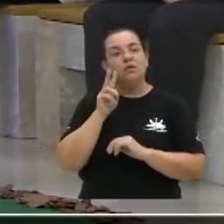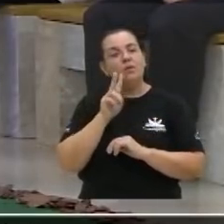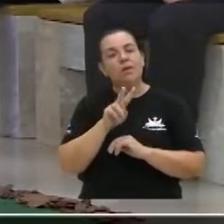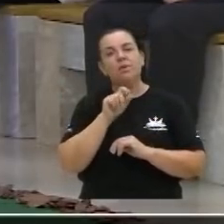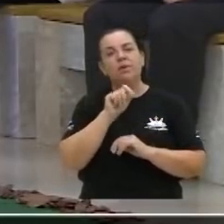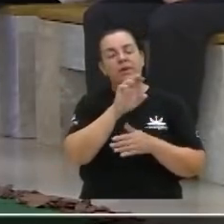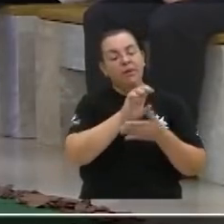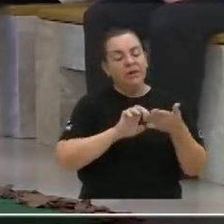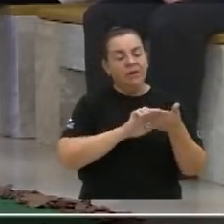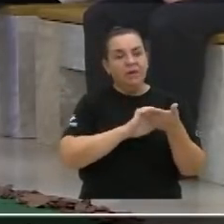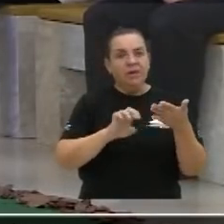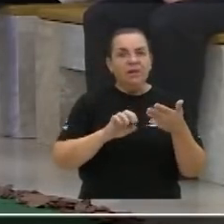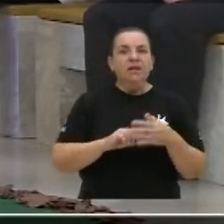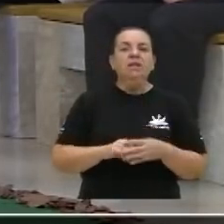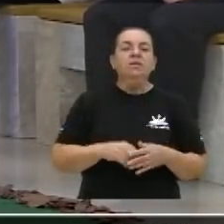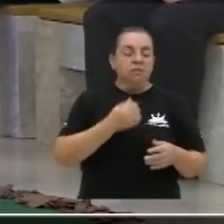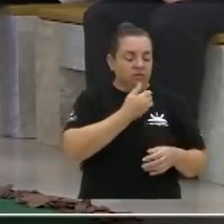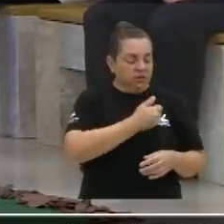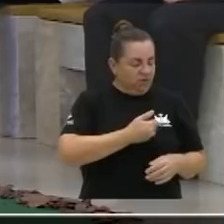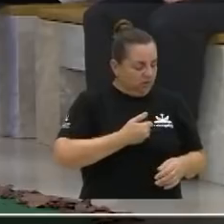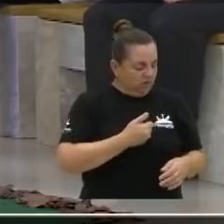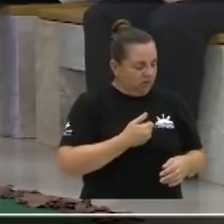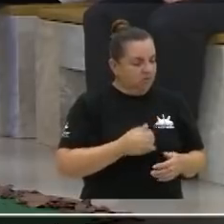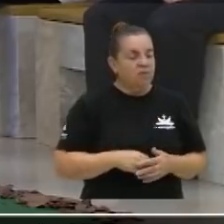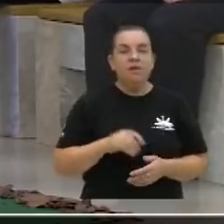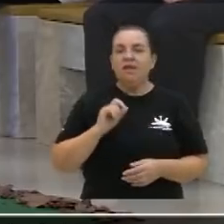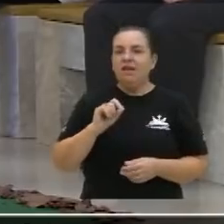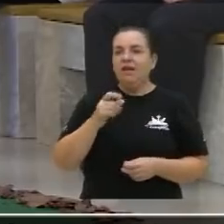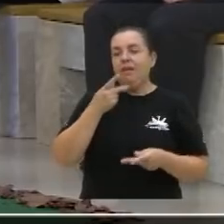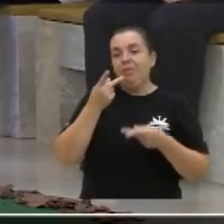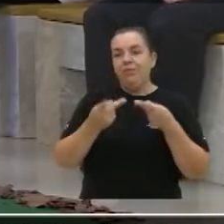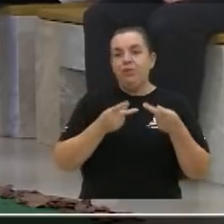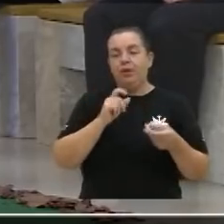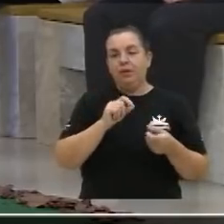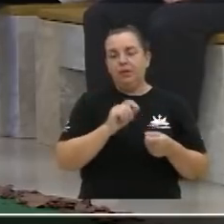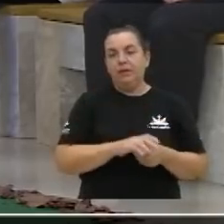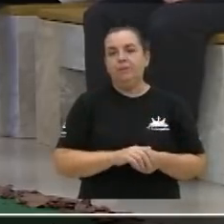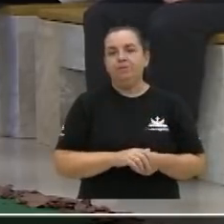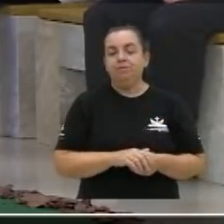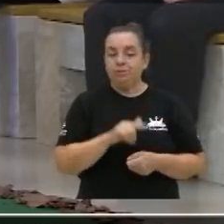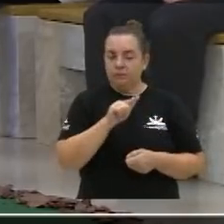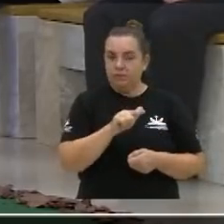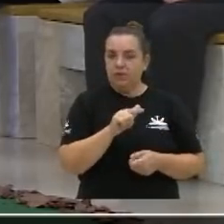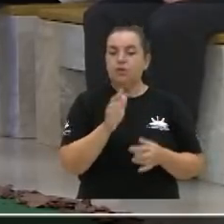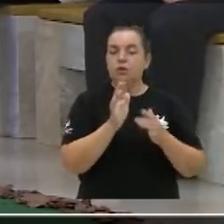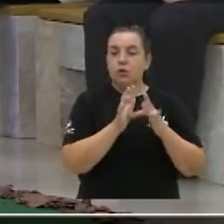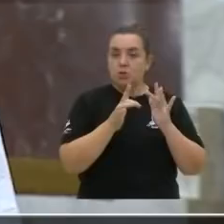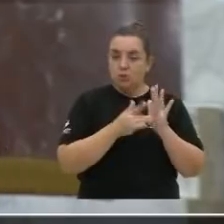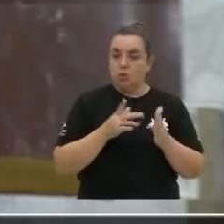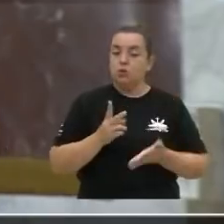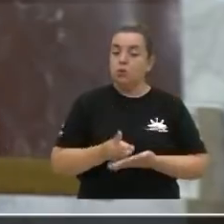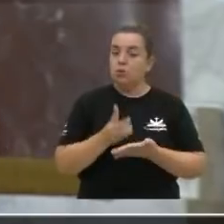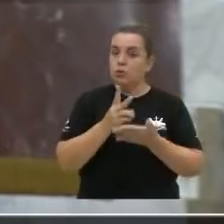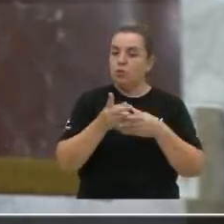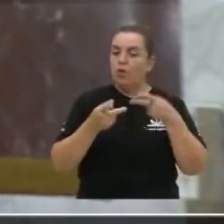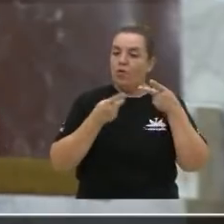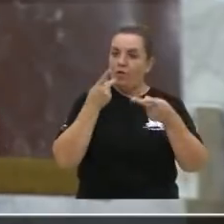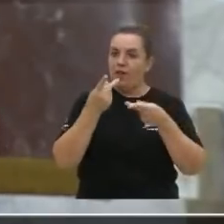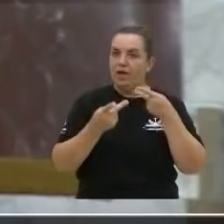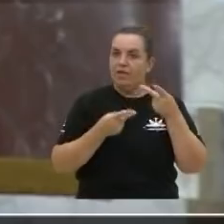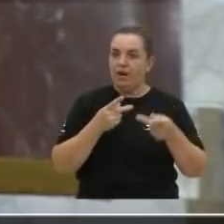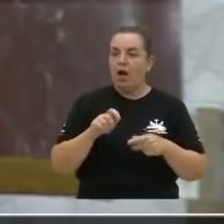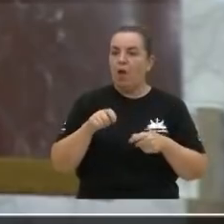sobre o Evangelho de João, onde nosso Senhor continua a falar das